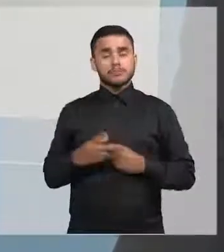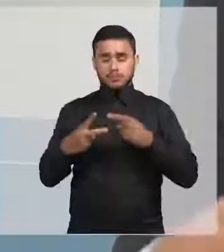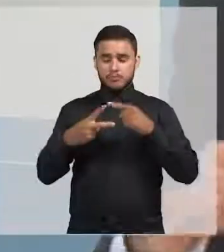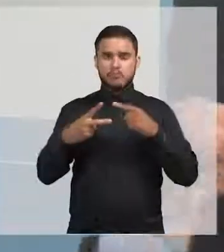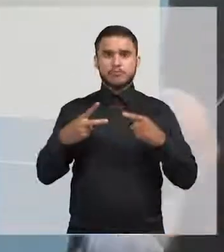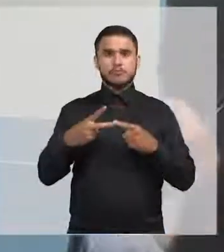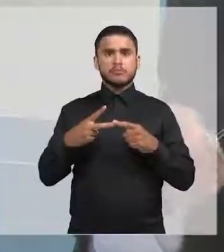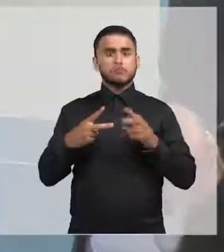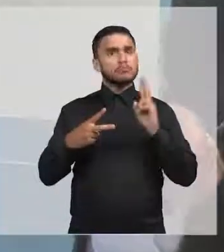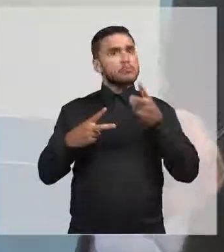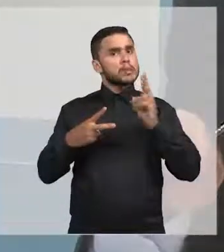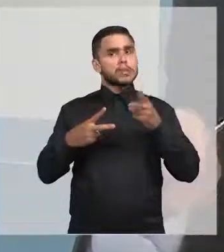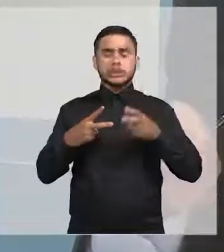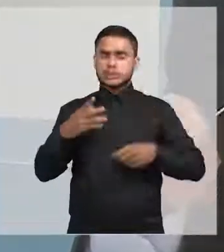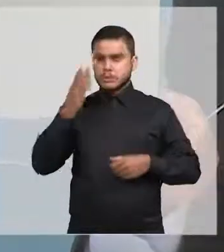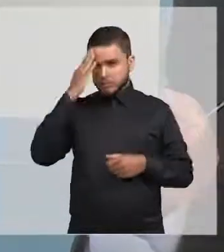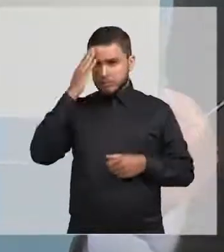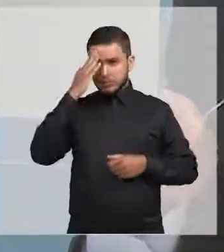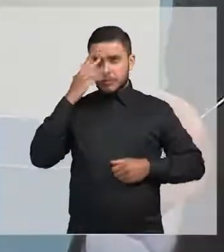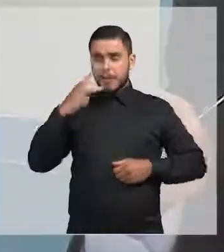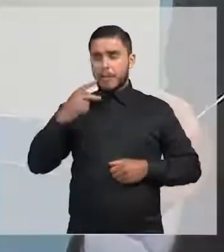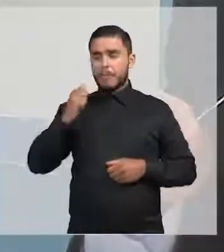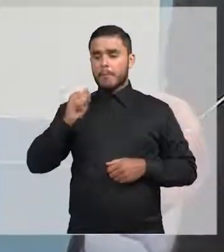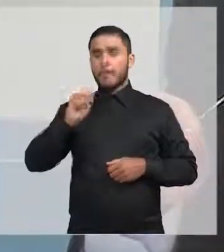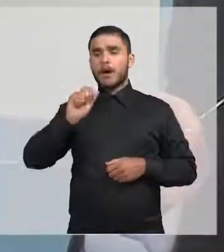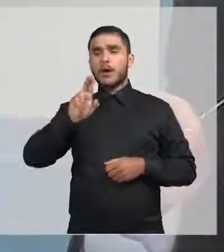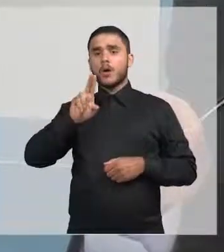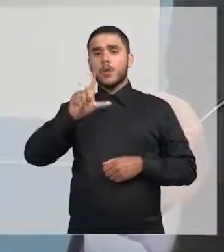figura assim, quase na mesma